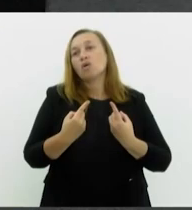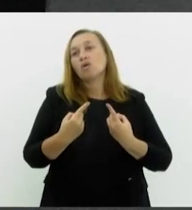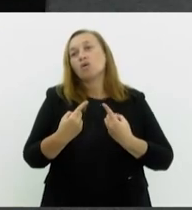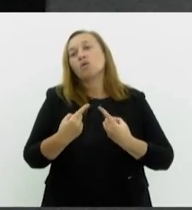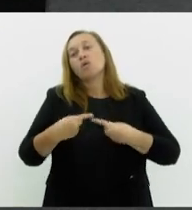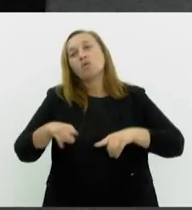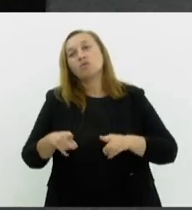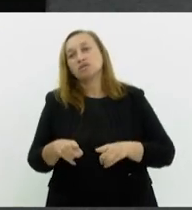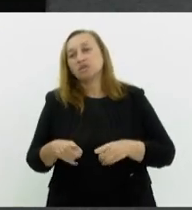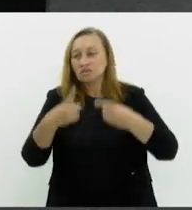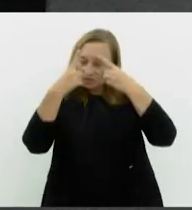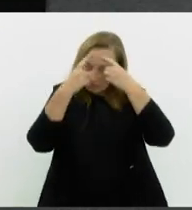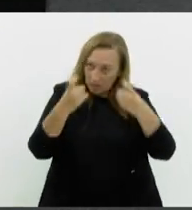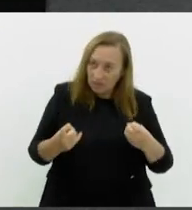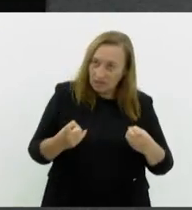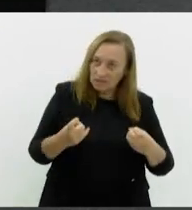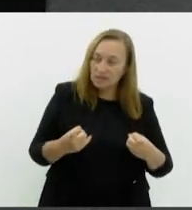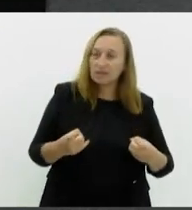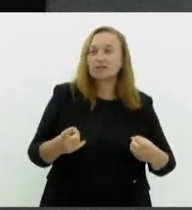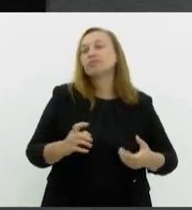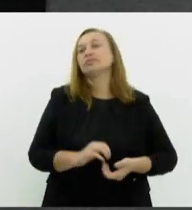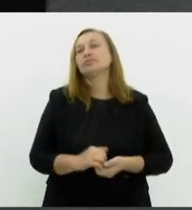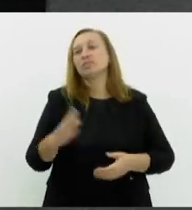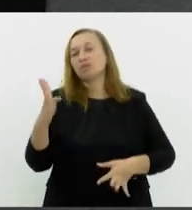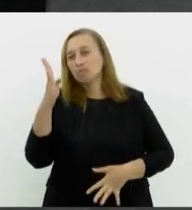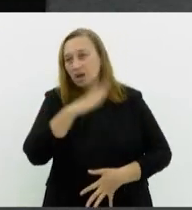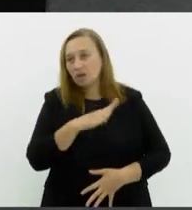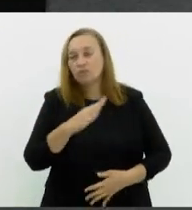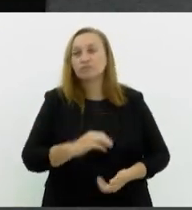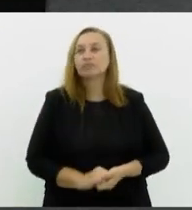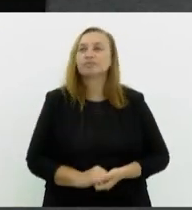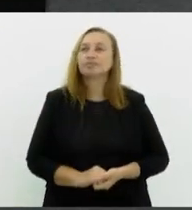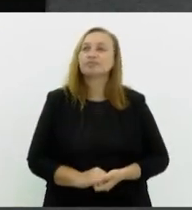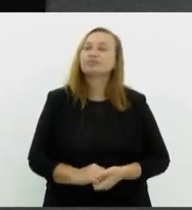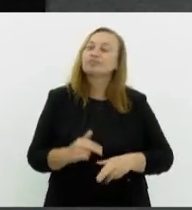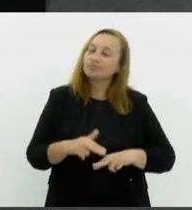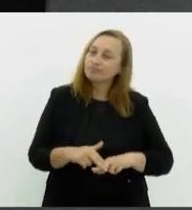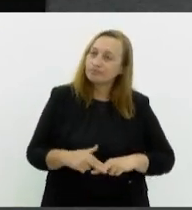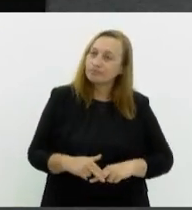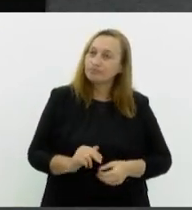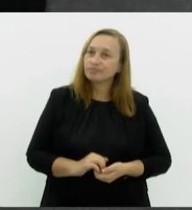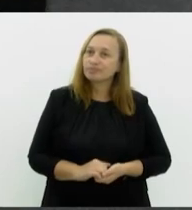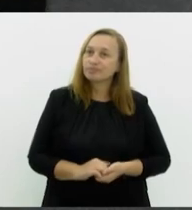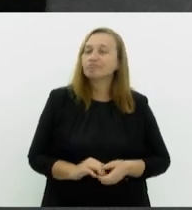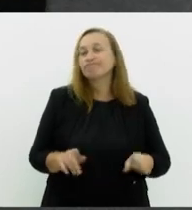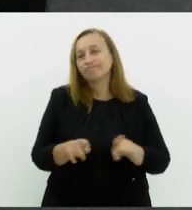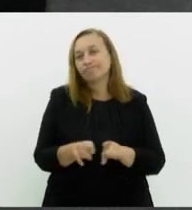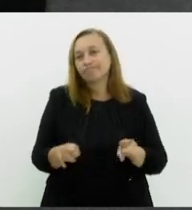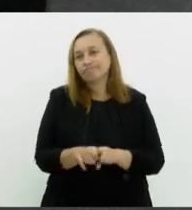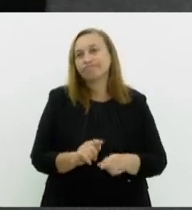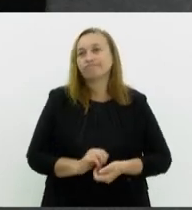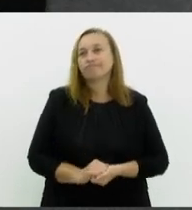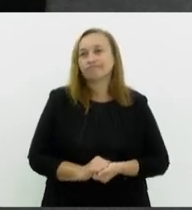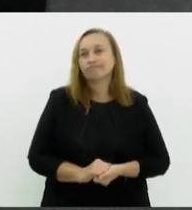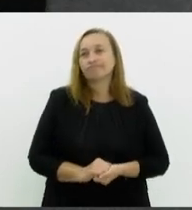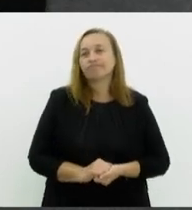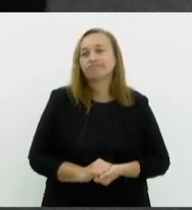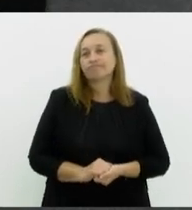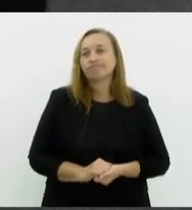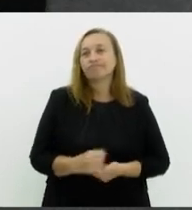os maus-tratos, contra a maldade, e por isso também é